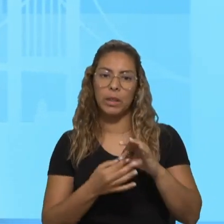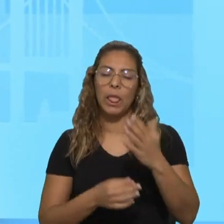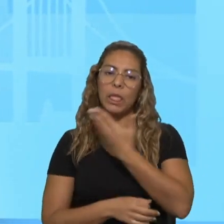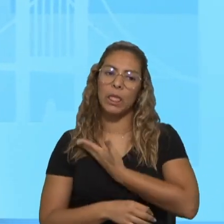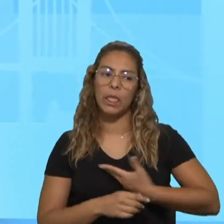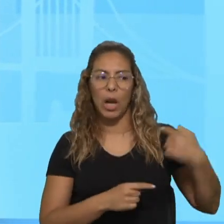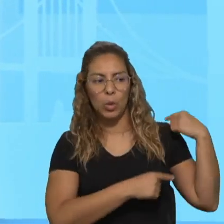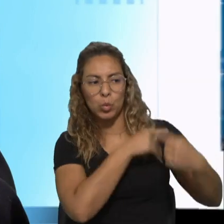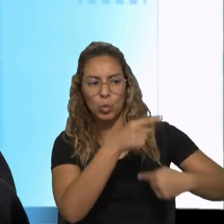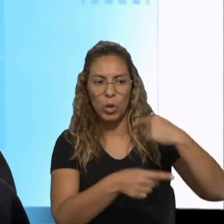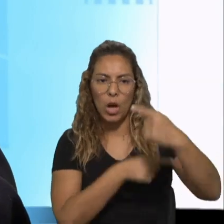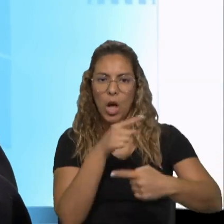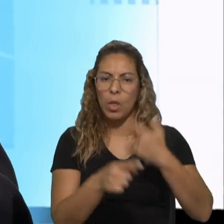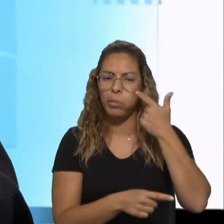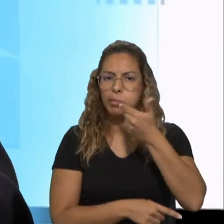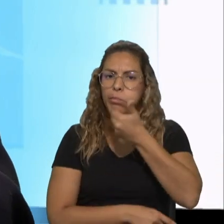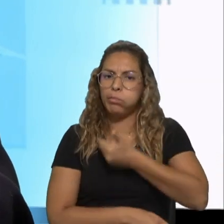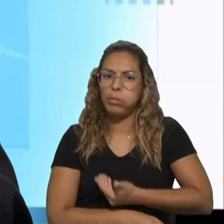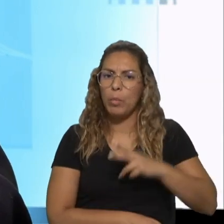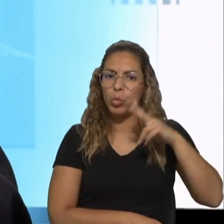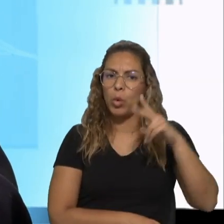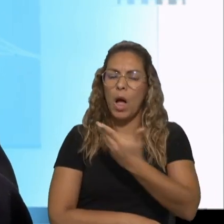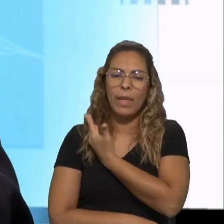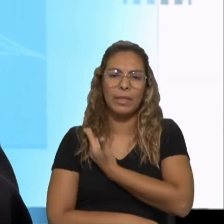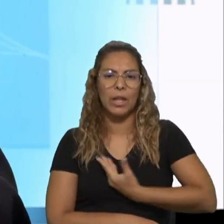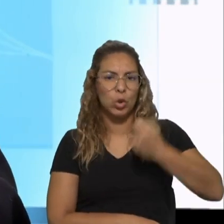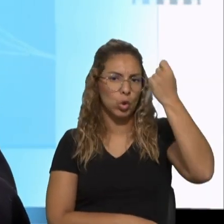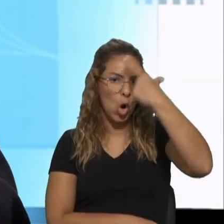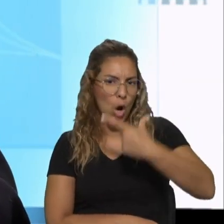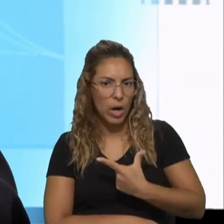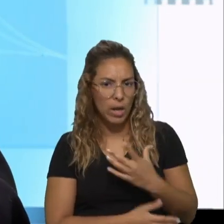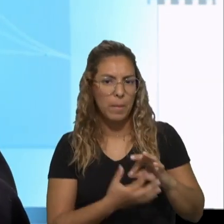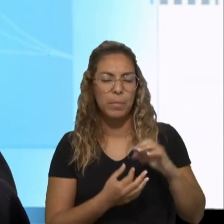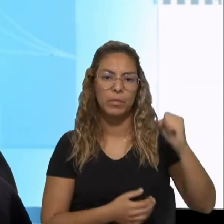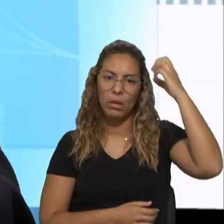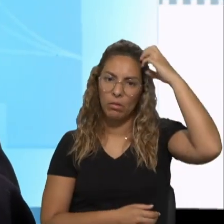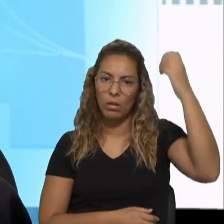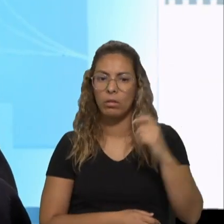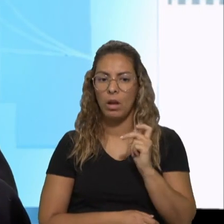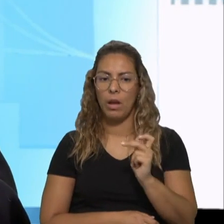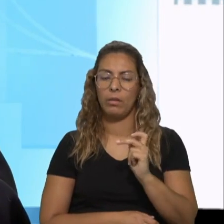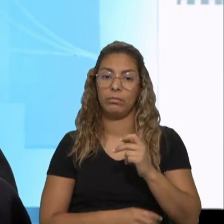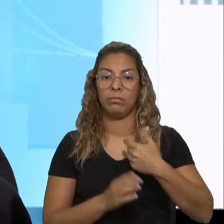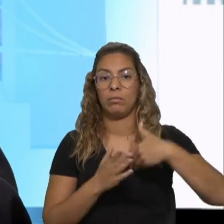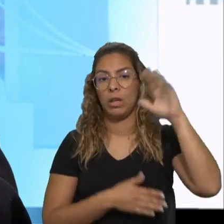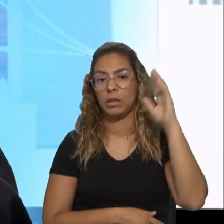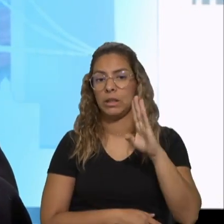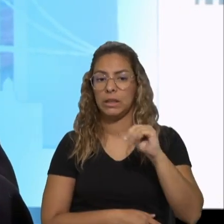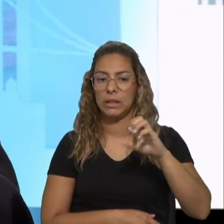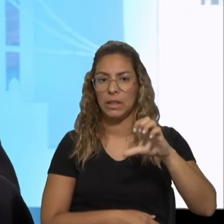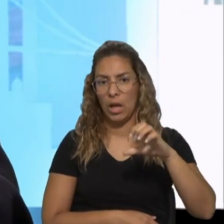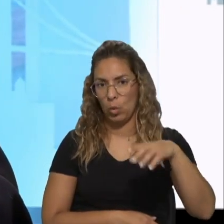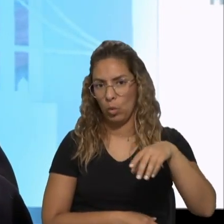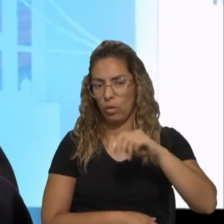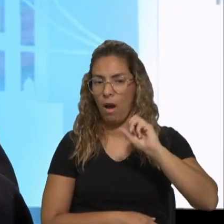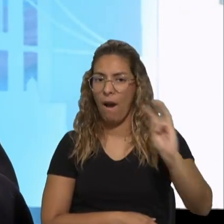a experiência náutica portuguesa de séculos, de um império que foi durante 3 séculos império marítimo e